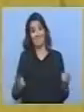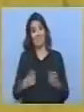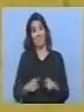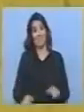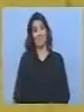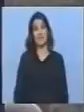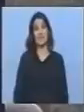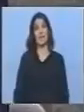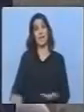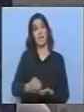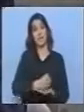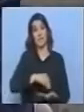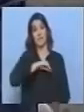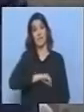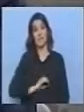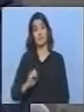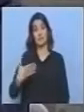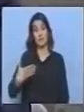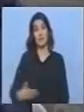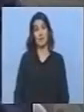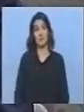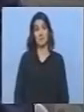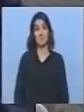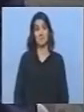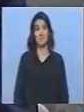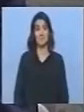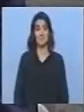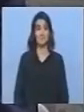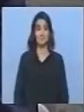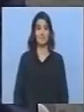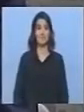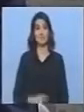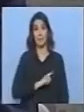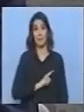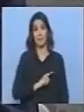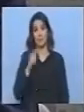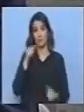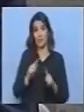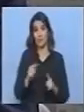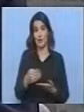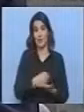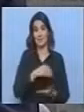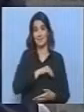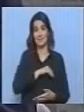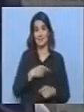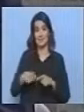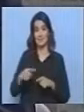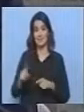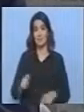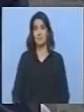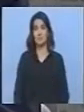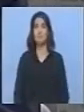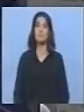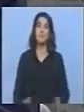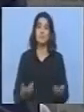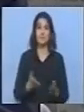vossa principal receita. No fundo, não se coloca aqui, desta forma, naturalmente, que são privadas e vivem essencialmente das propinas. Coloca-se, no fundo, também duas formas, no fundo, são